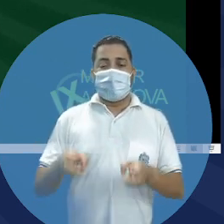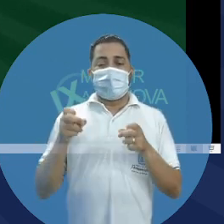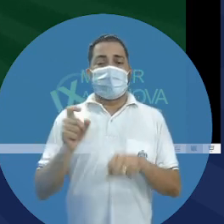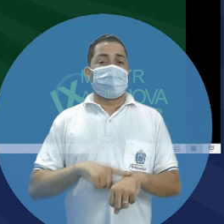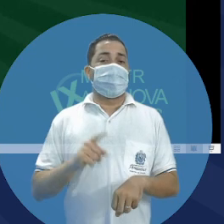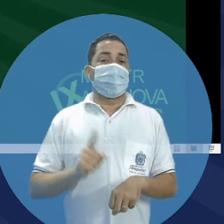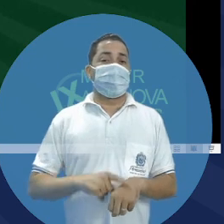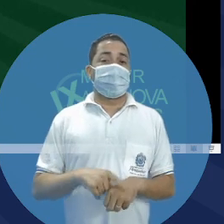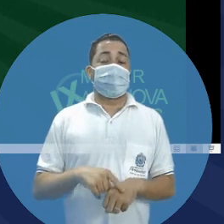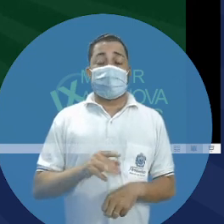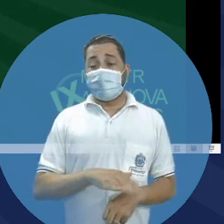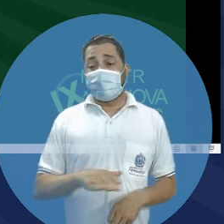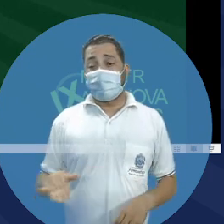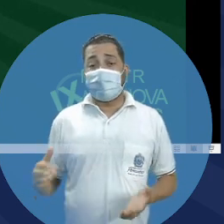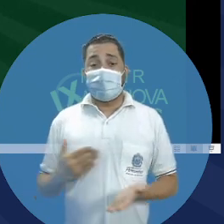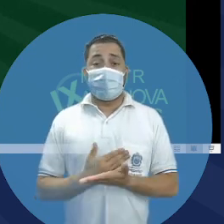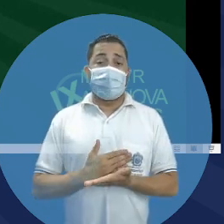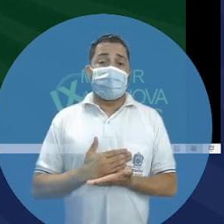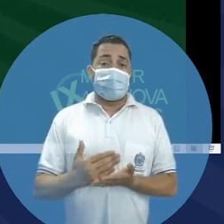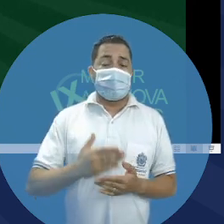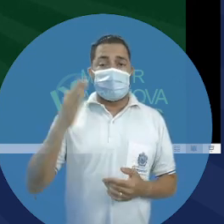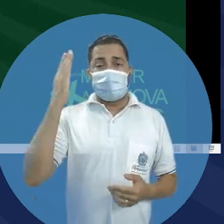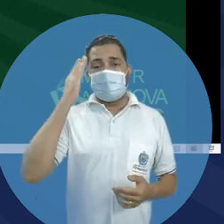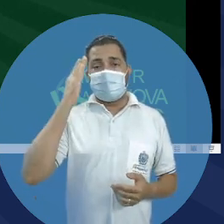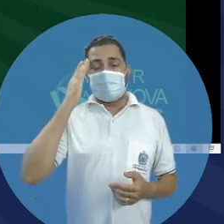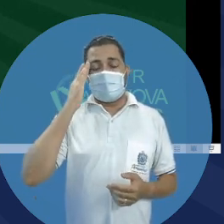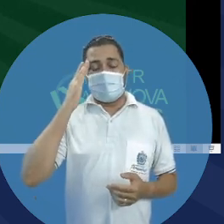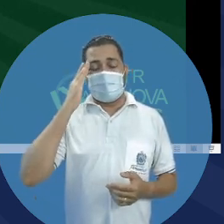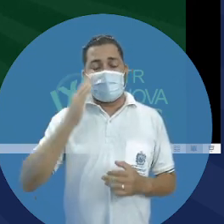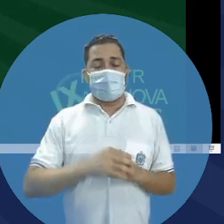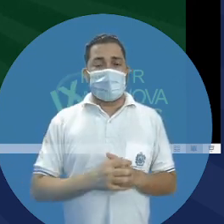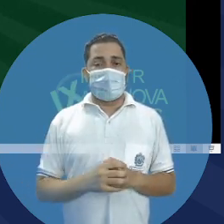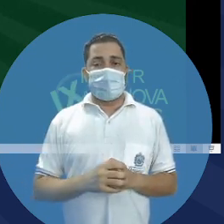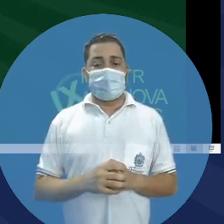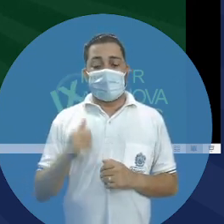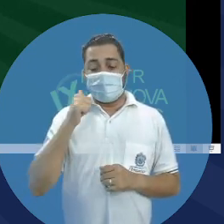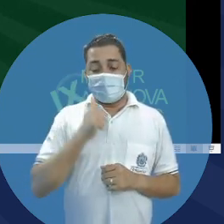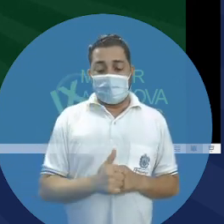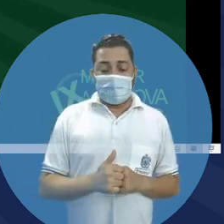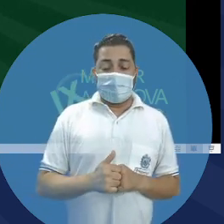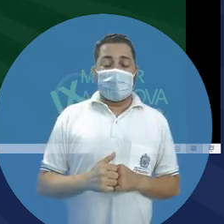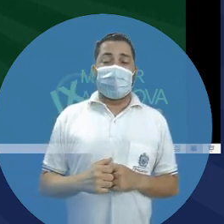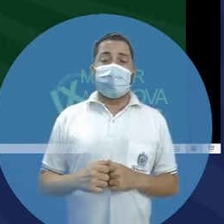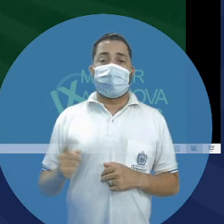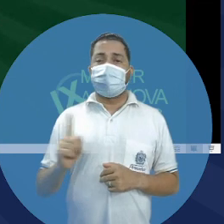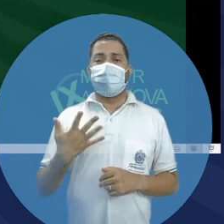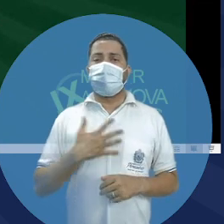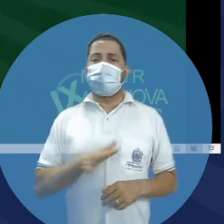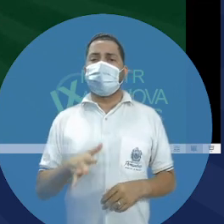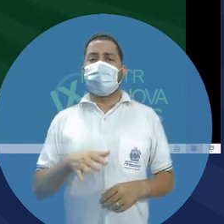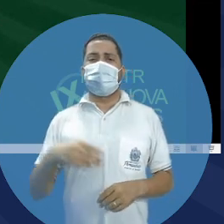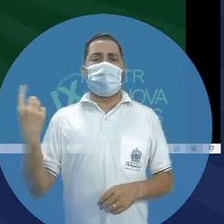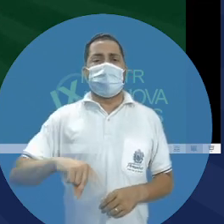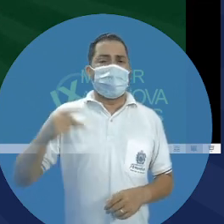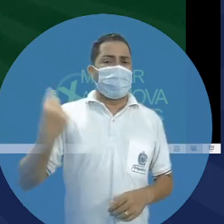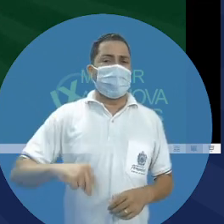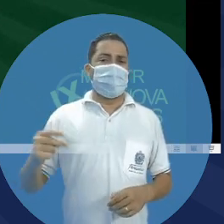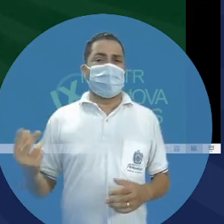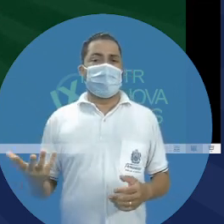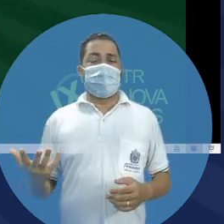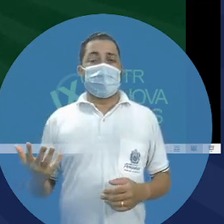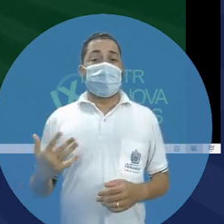eles começaram a entender que a mulher ela não gosta de apanhar, pelo contrário, elas